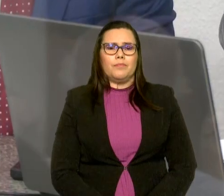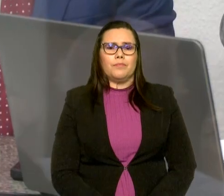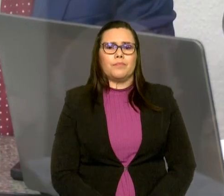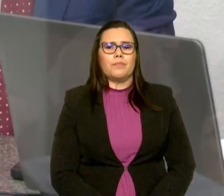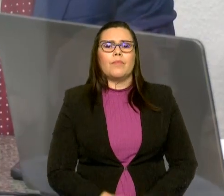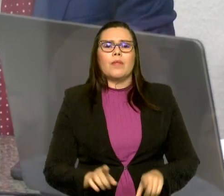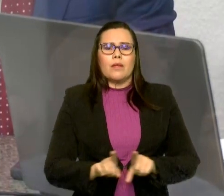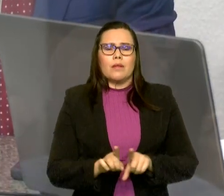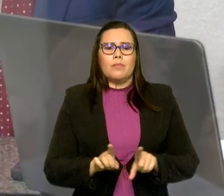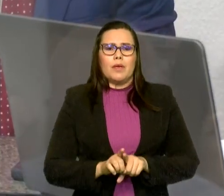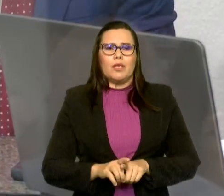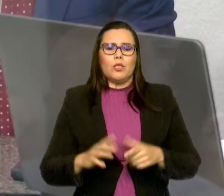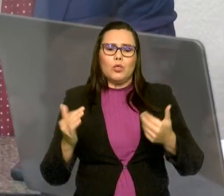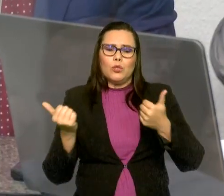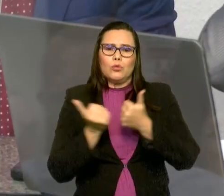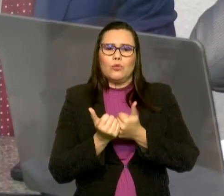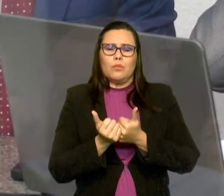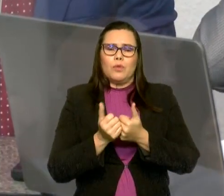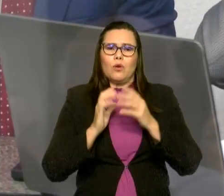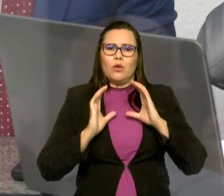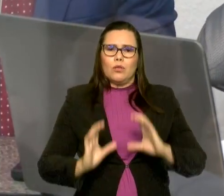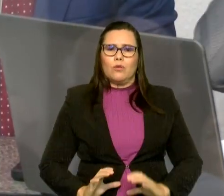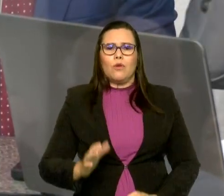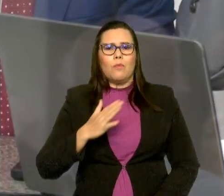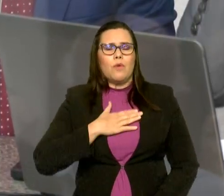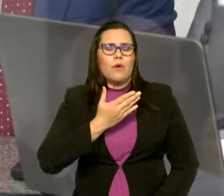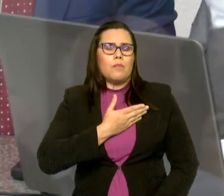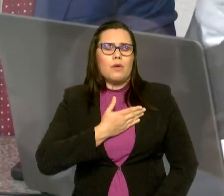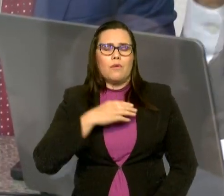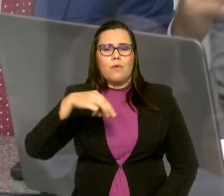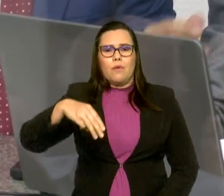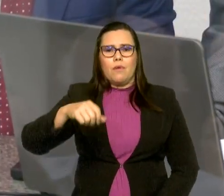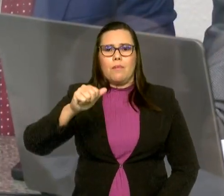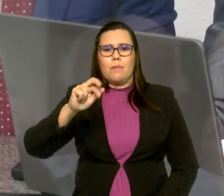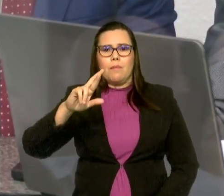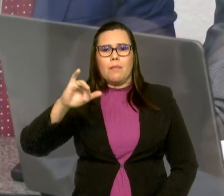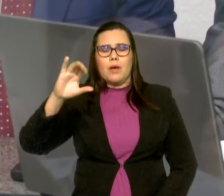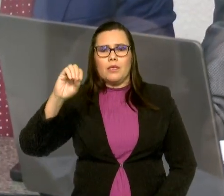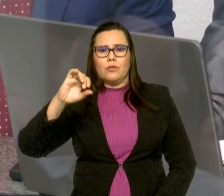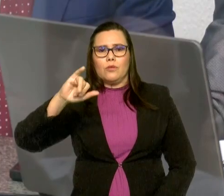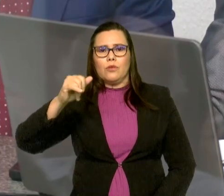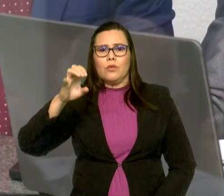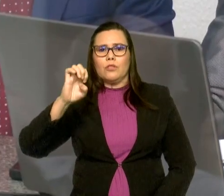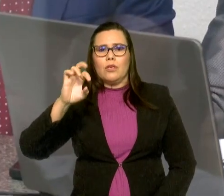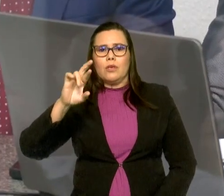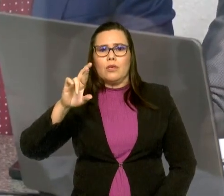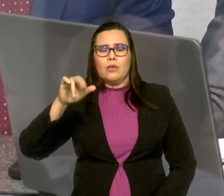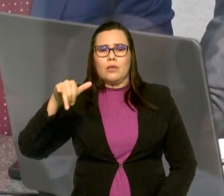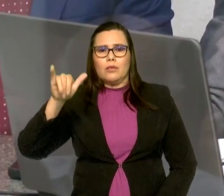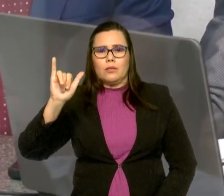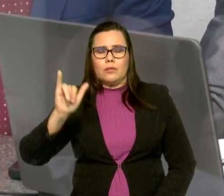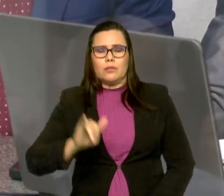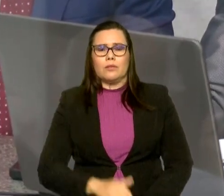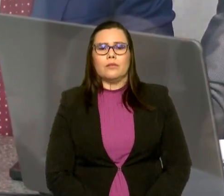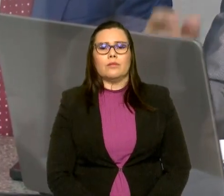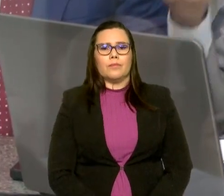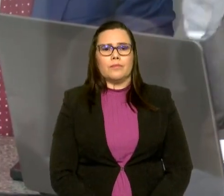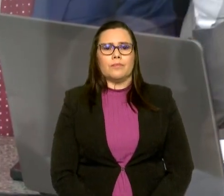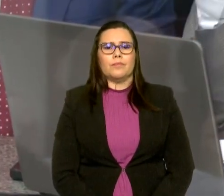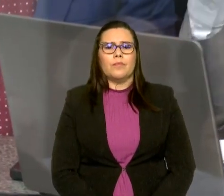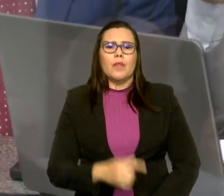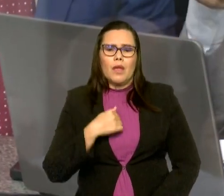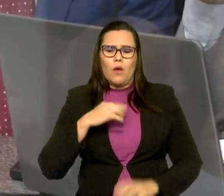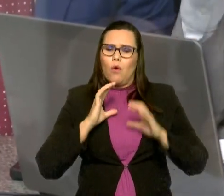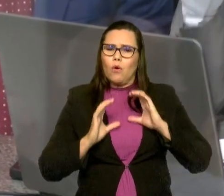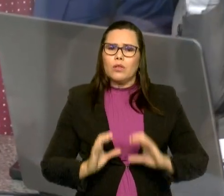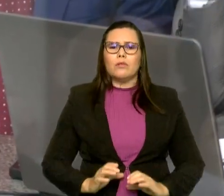subcoordenadora, junto com o meu amigo Márcio Gerri, que é coordenador da bancada. Eu fui confiada a ser subcoordenadora, jovem,